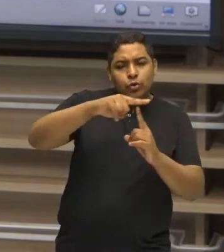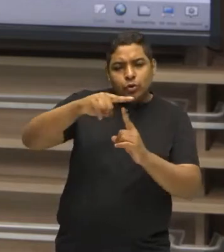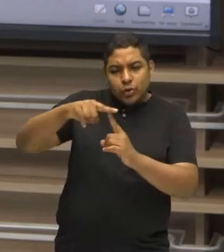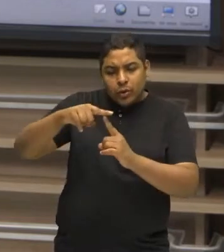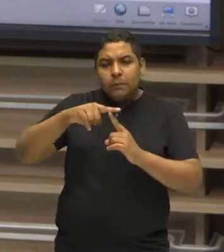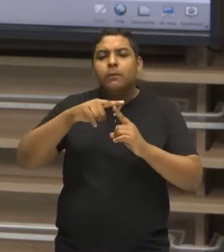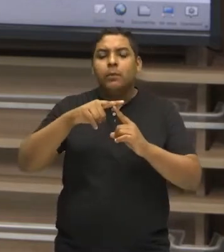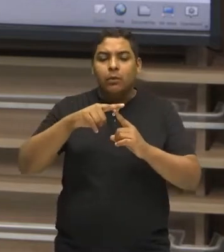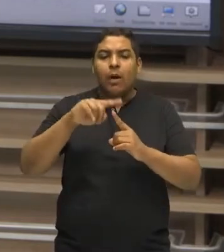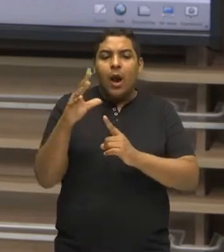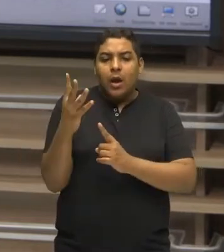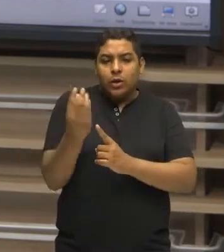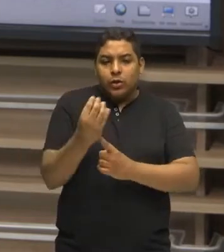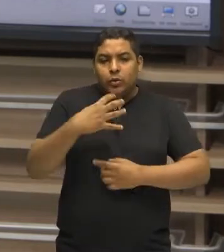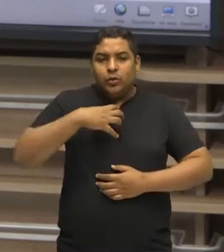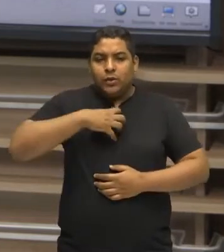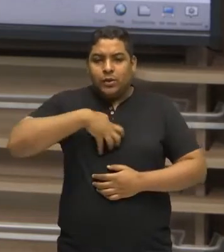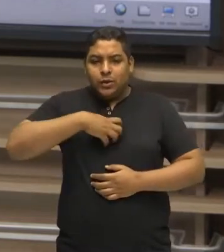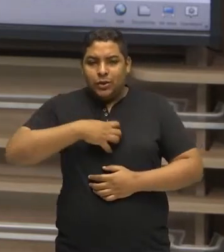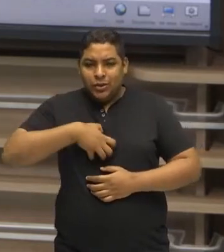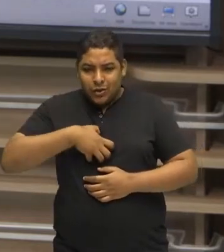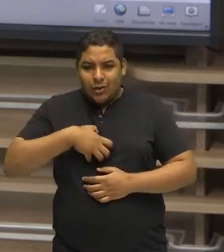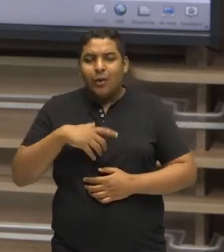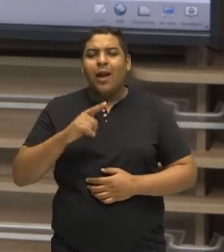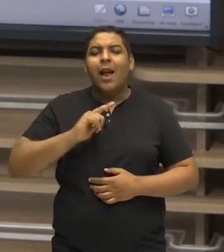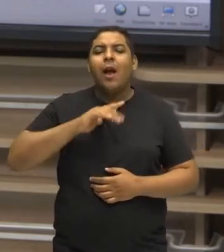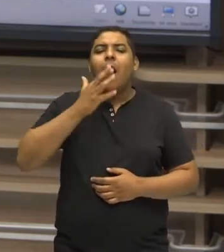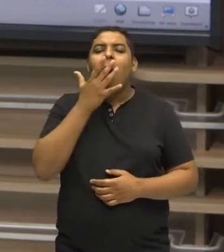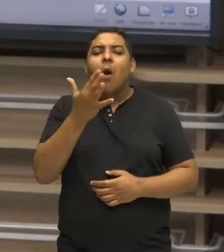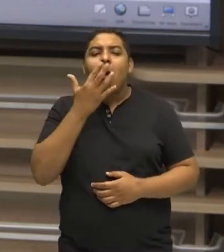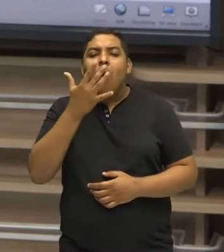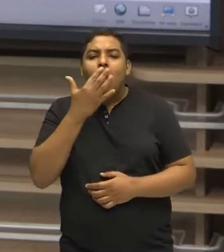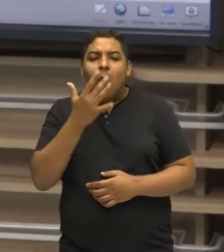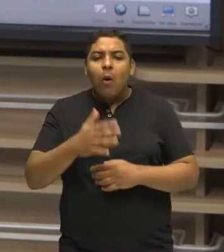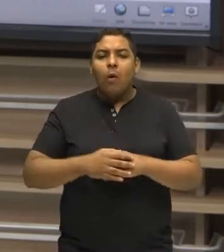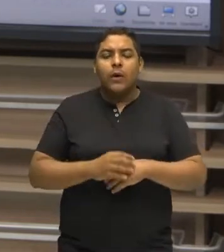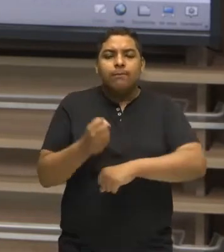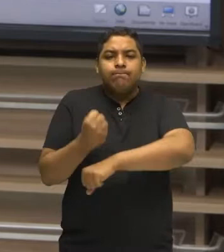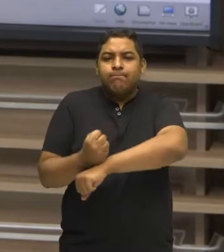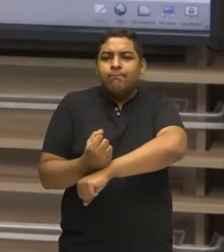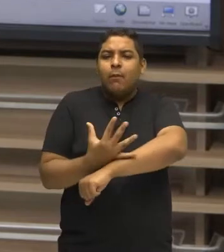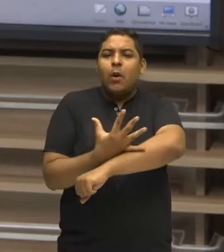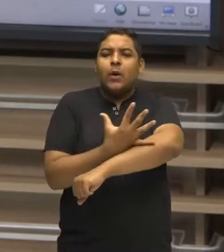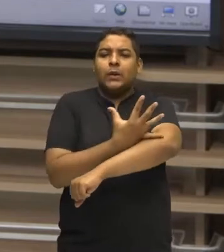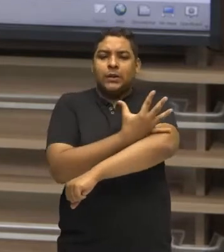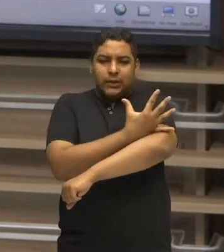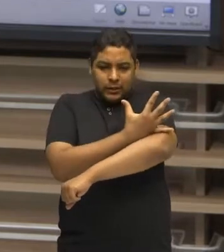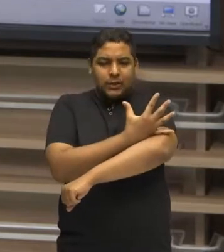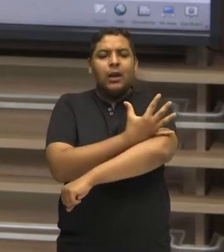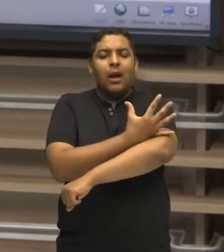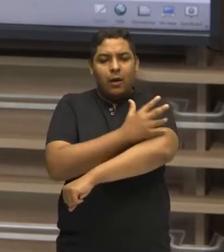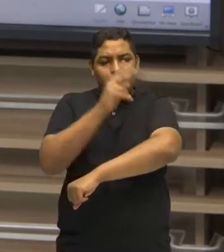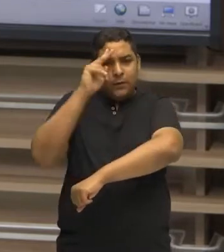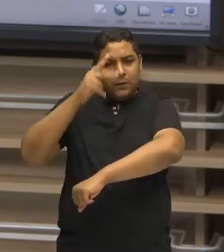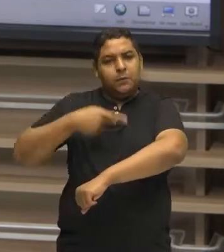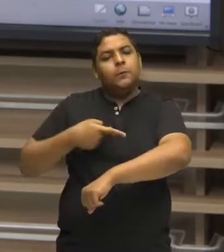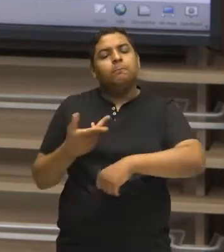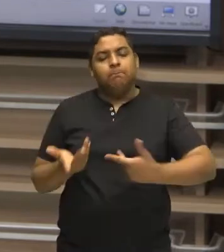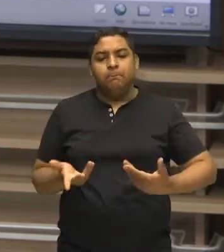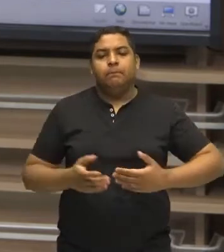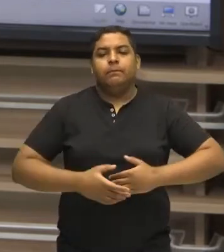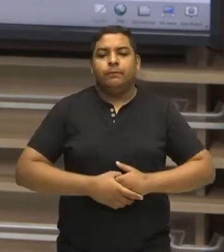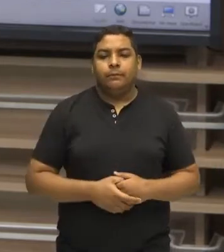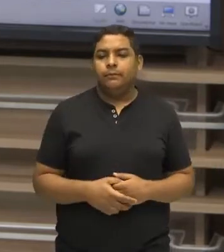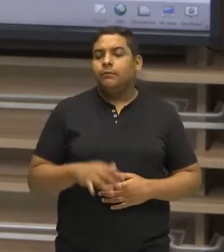cores, porque as cores, elas causam uma sensação, elas dão emoções, causam emoções.